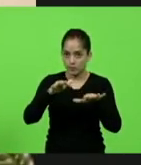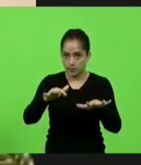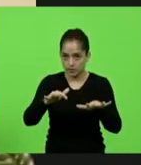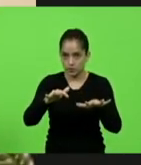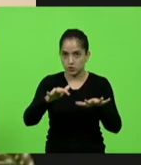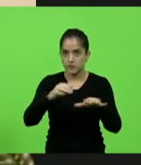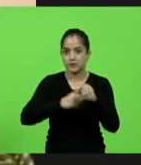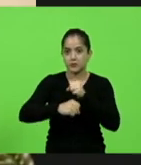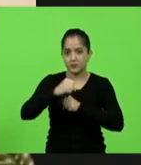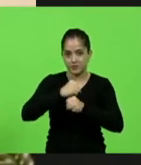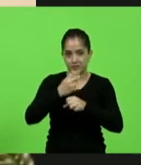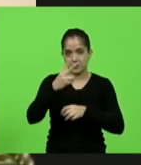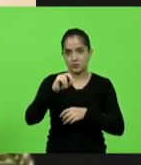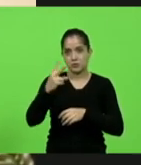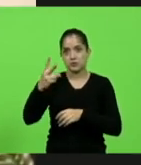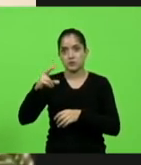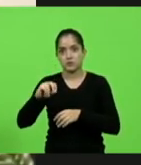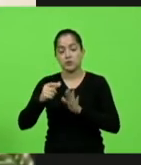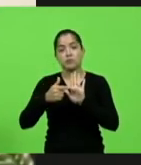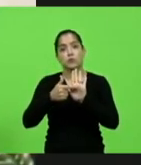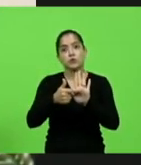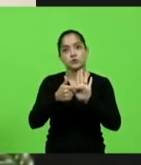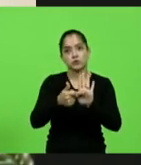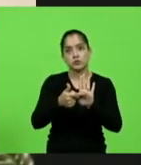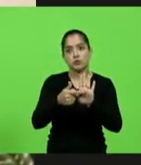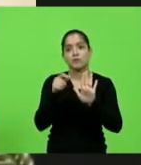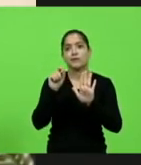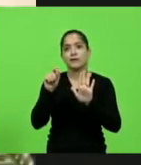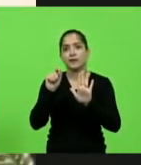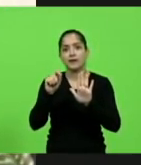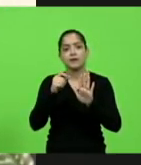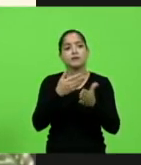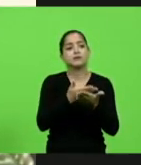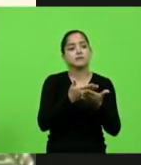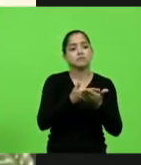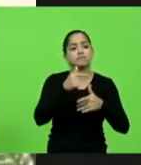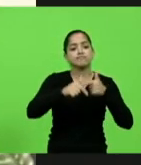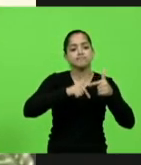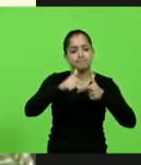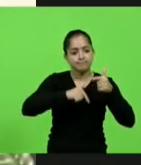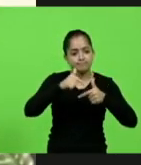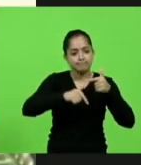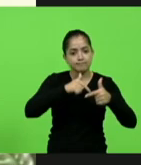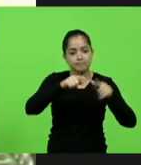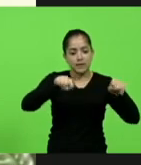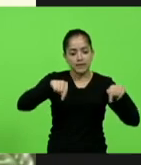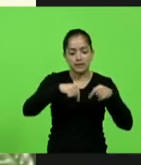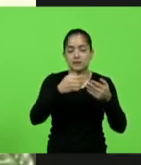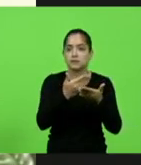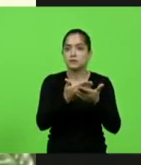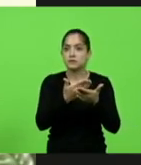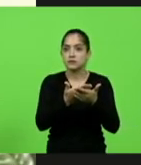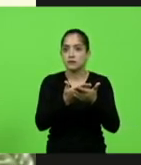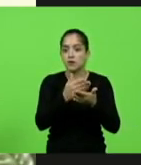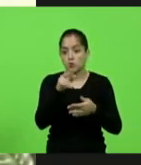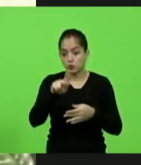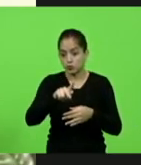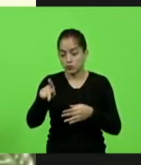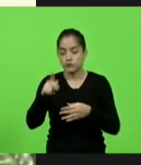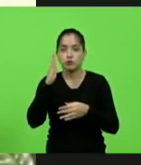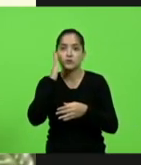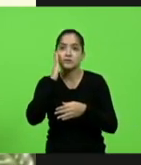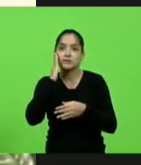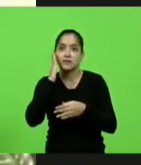mostrou exatamente isso. Né? Para quem está em sala de aula, para os professores que praticam, sabem perfeitamente como não